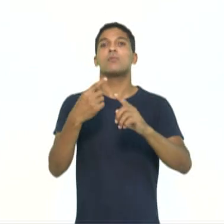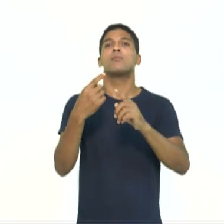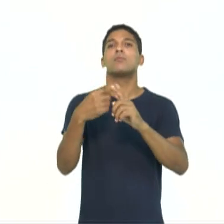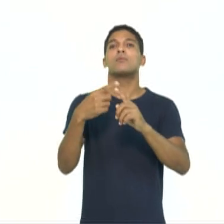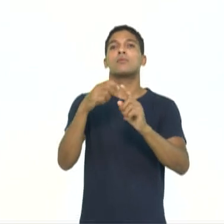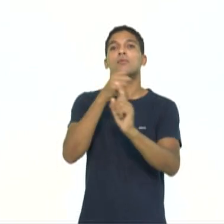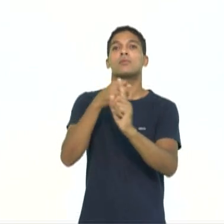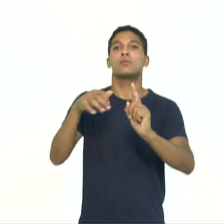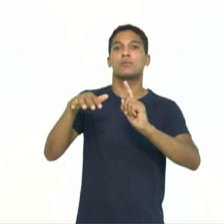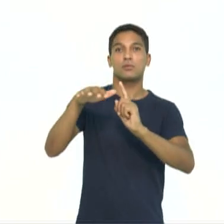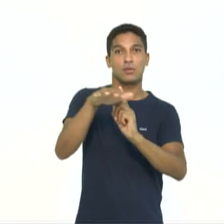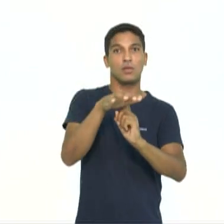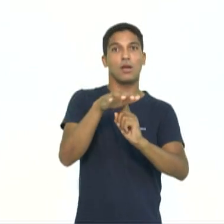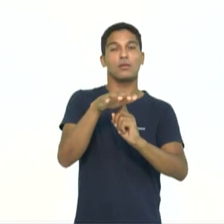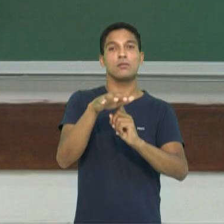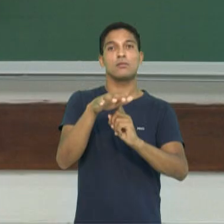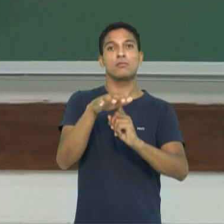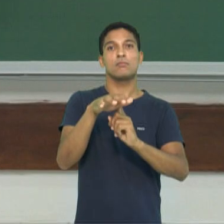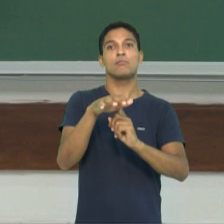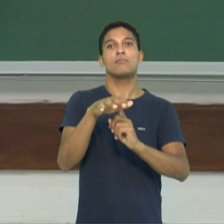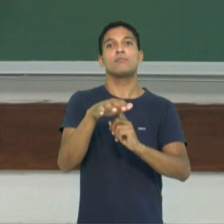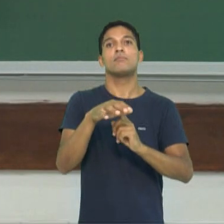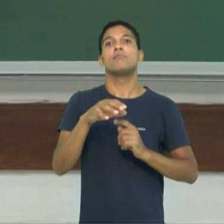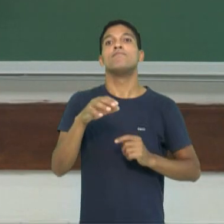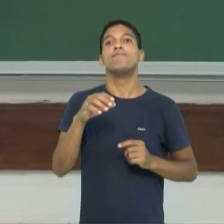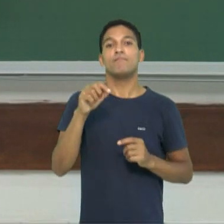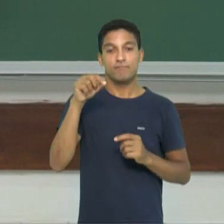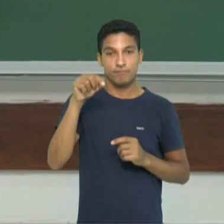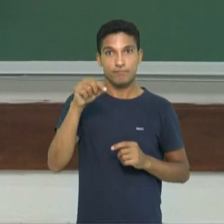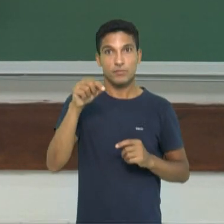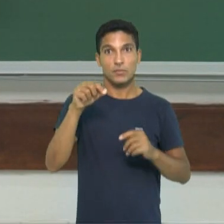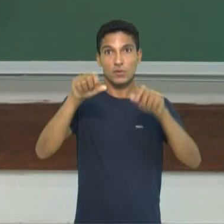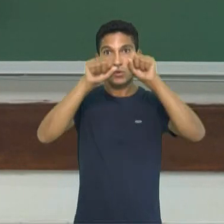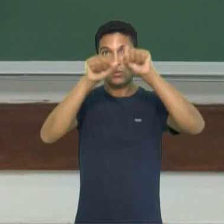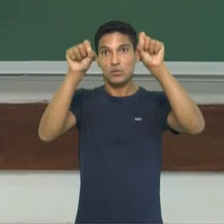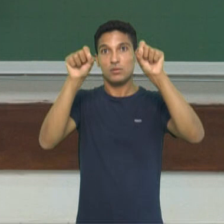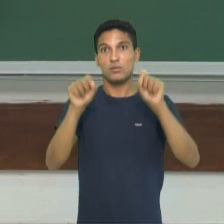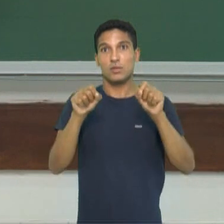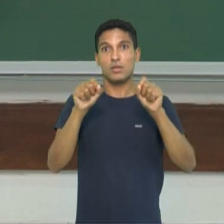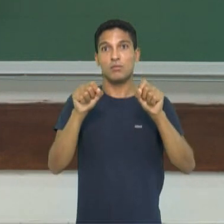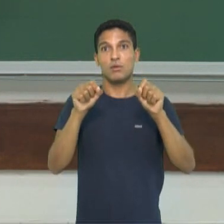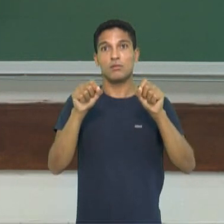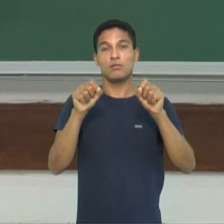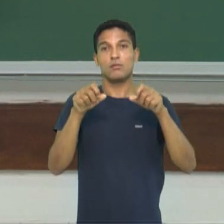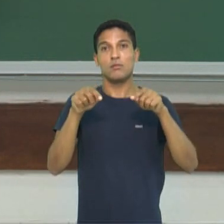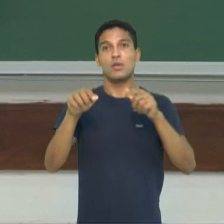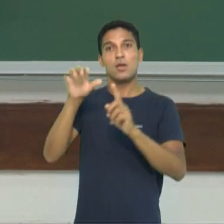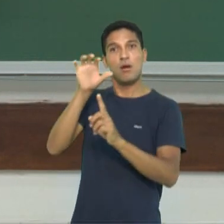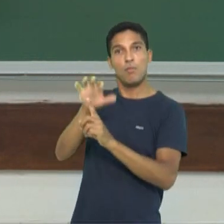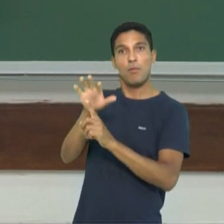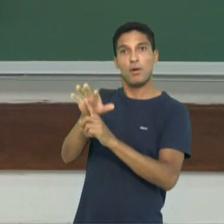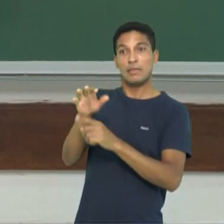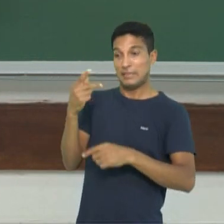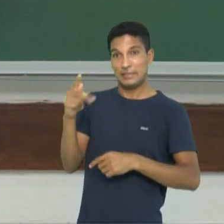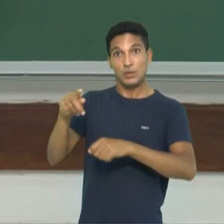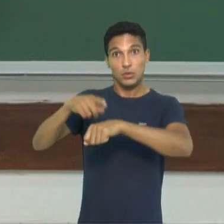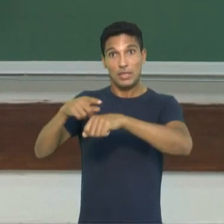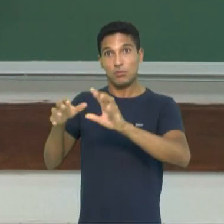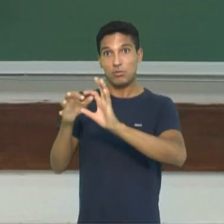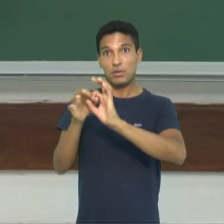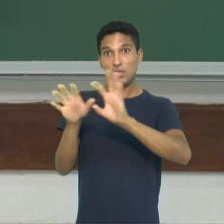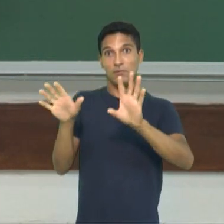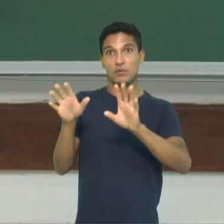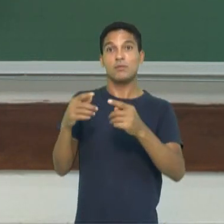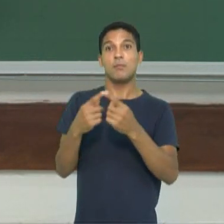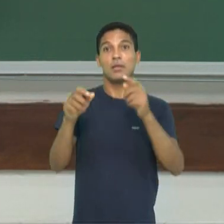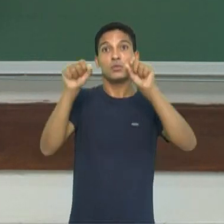ela vai colocar opções para você seguir no teu tempo livre, né? Ah, faça isso, faça